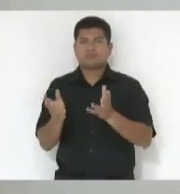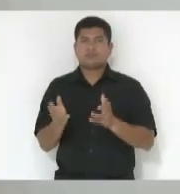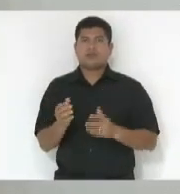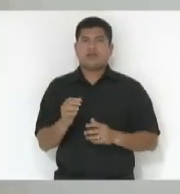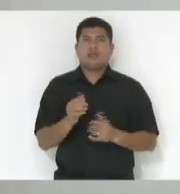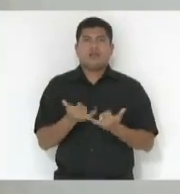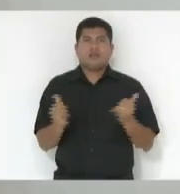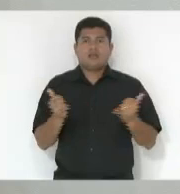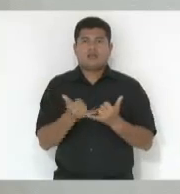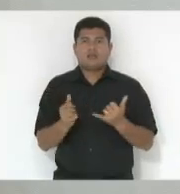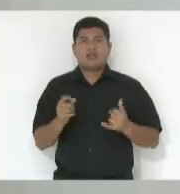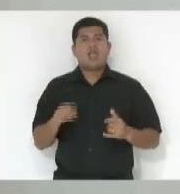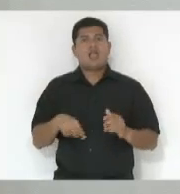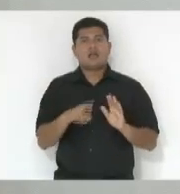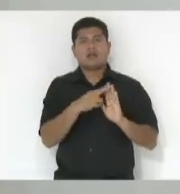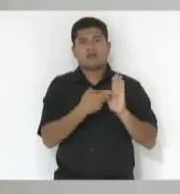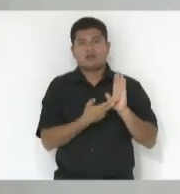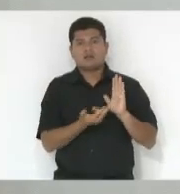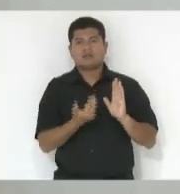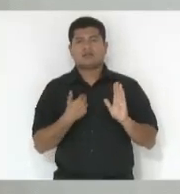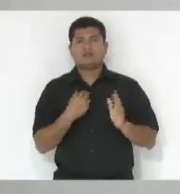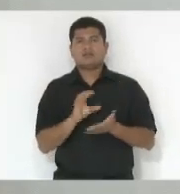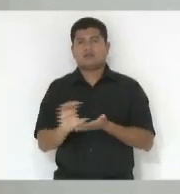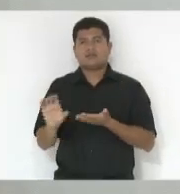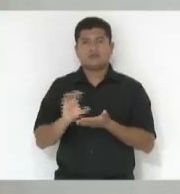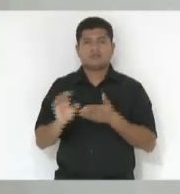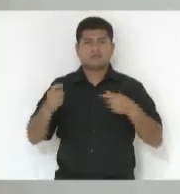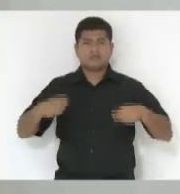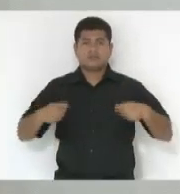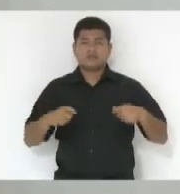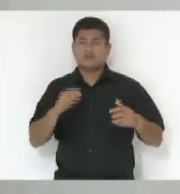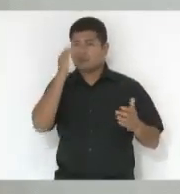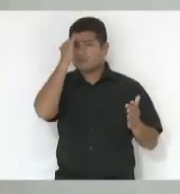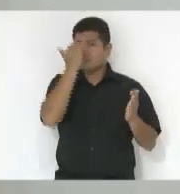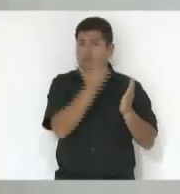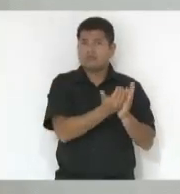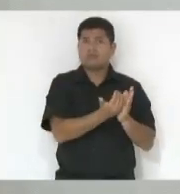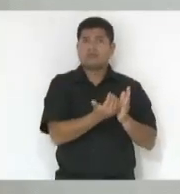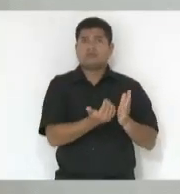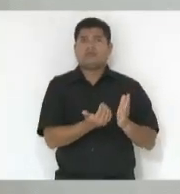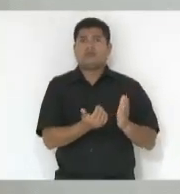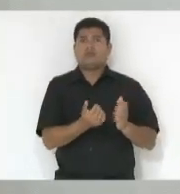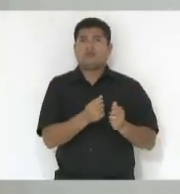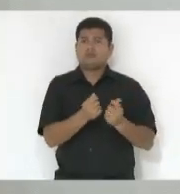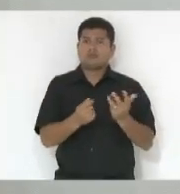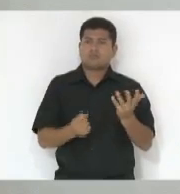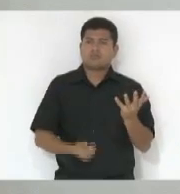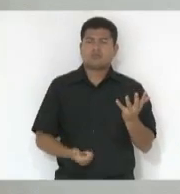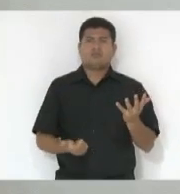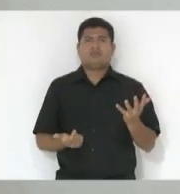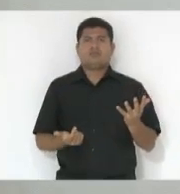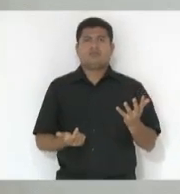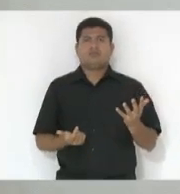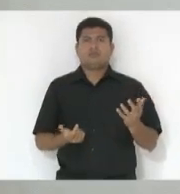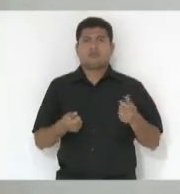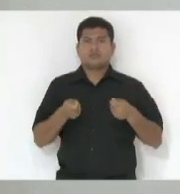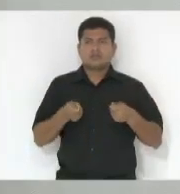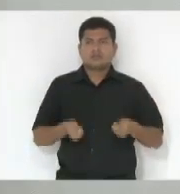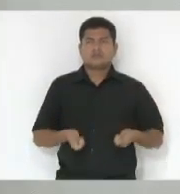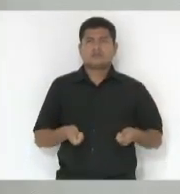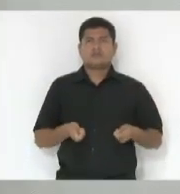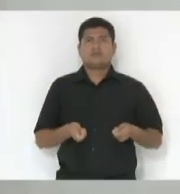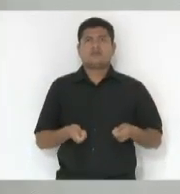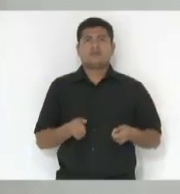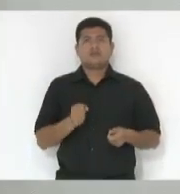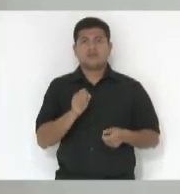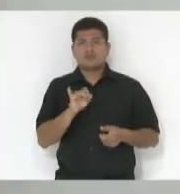ele regulamentado. Os investimentos precisam ser feitos obedecendo padrões rígidos. O benefício só é concedido se